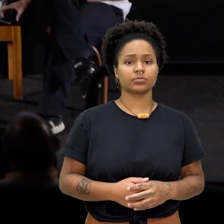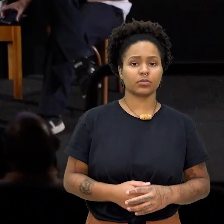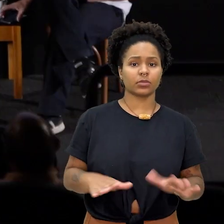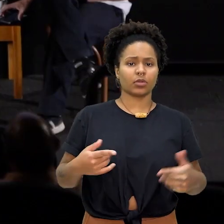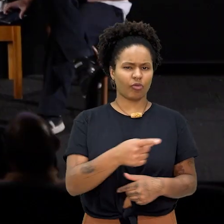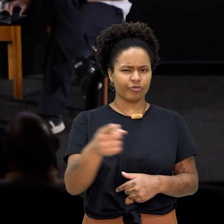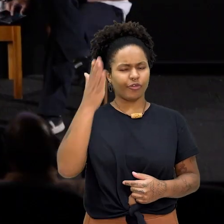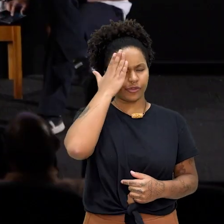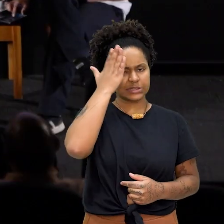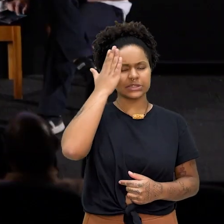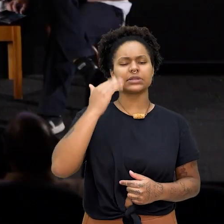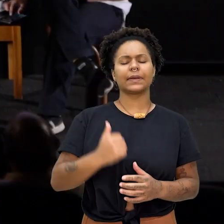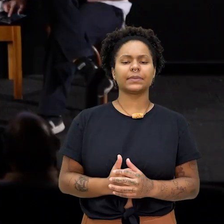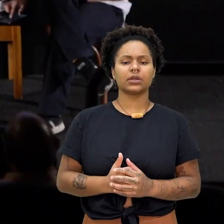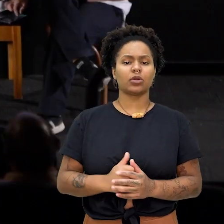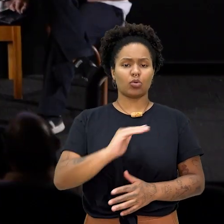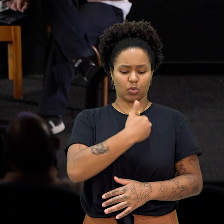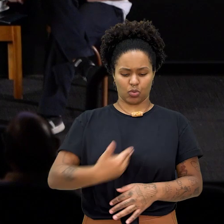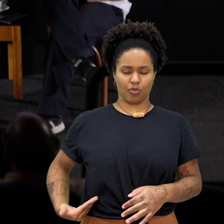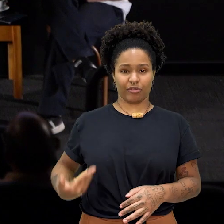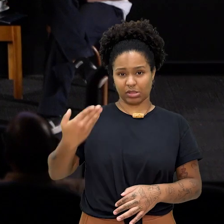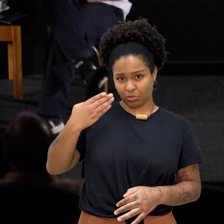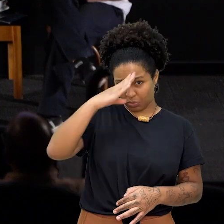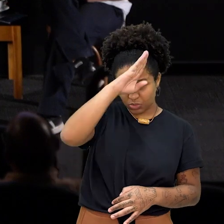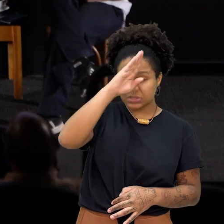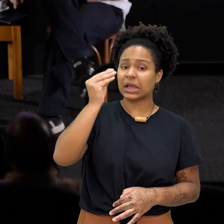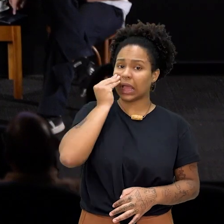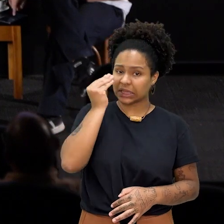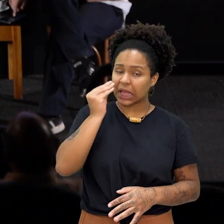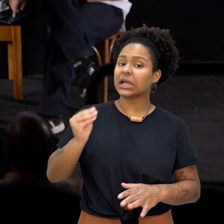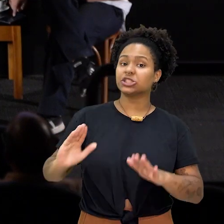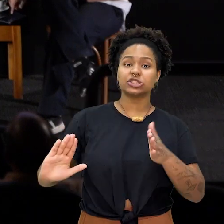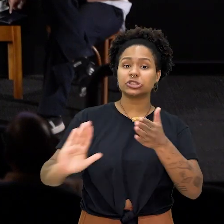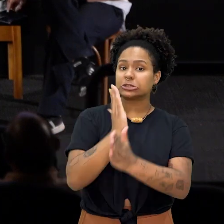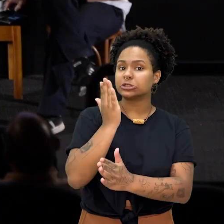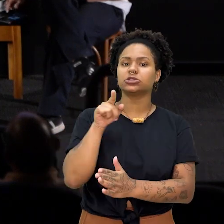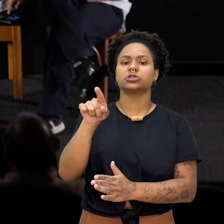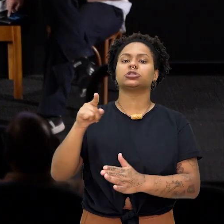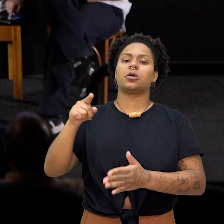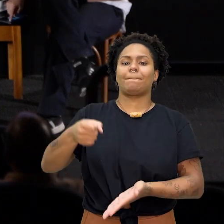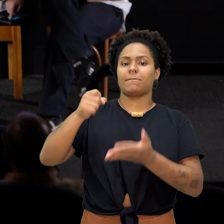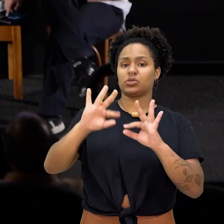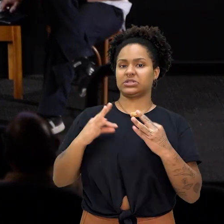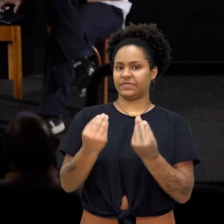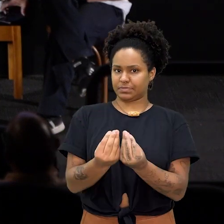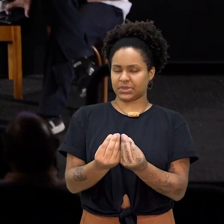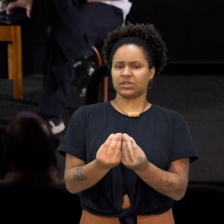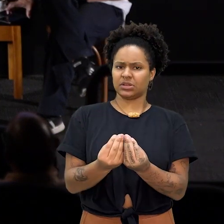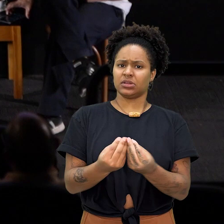vocês sabem que o governo Bolsonaro tentou até acabar com o Bolsa Família